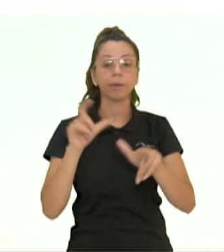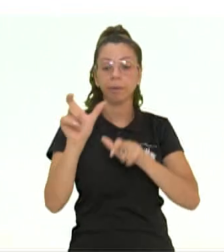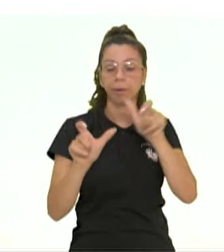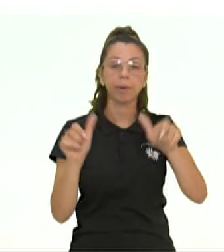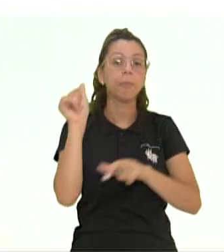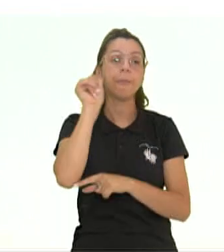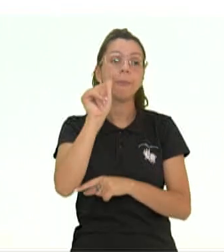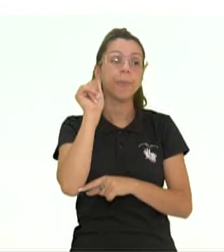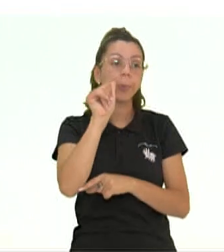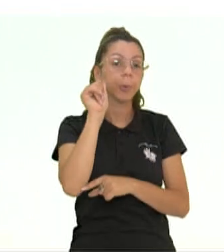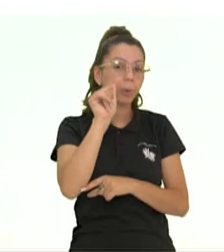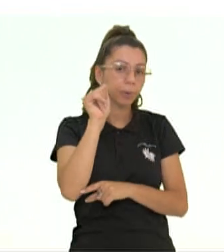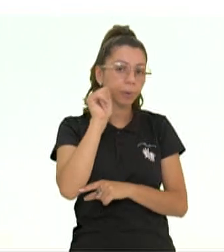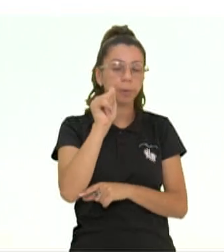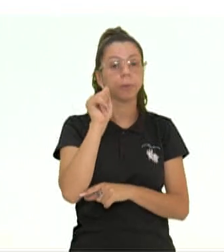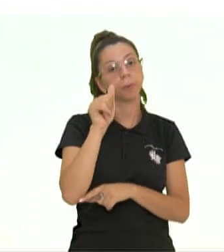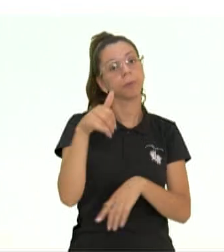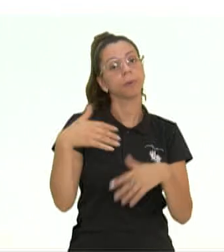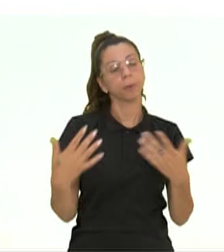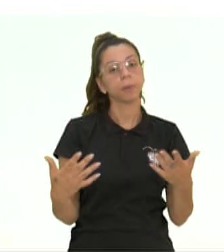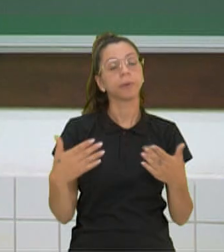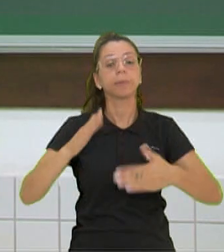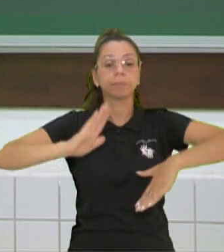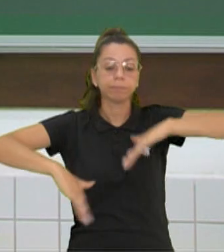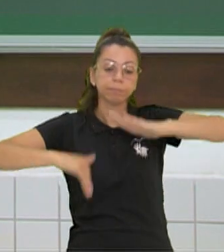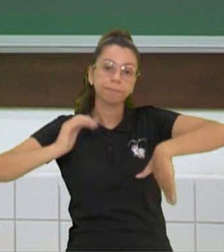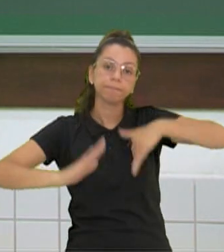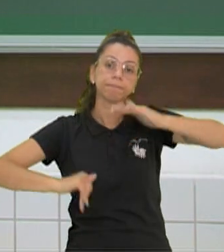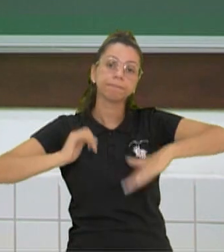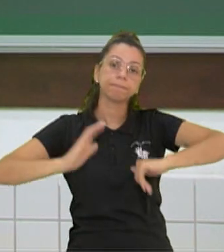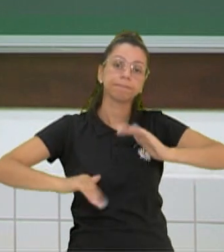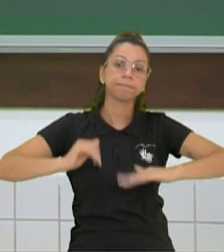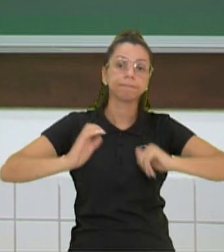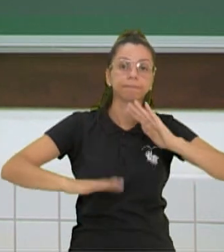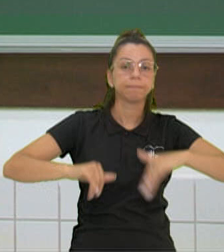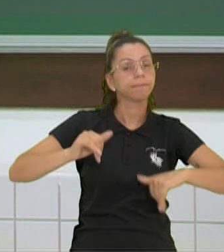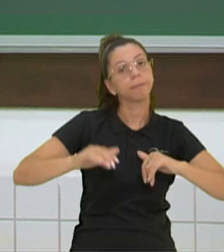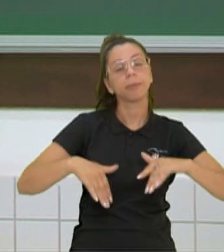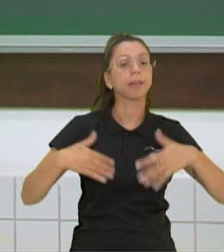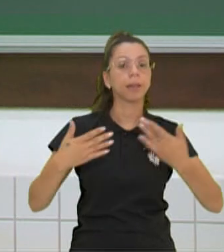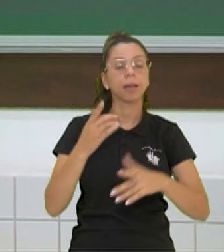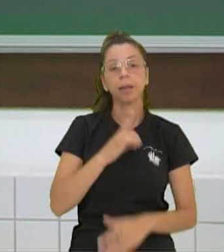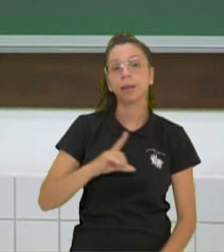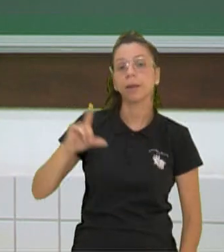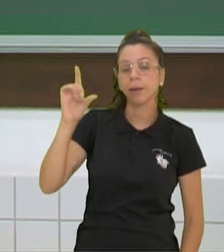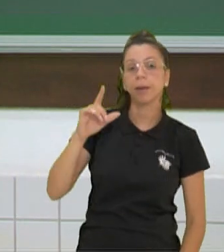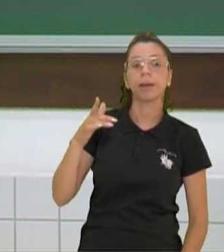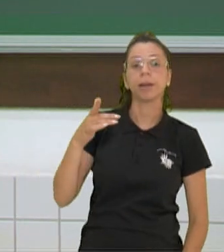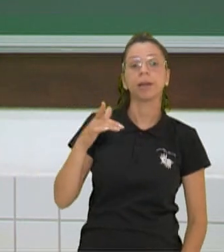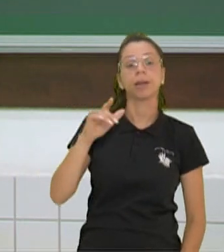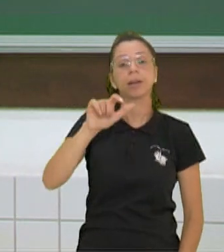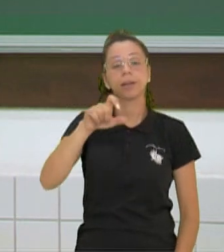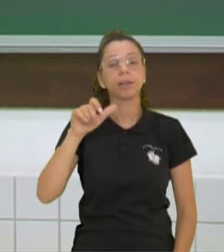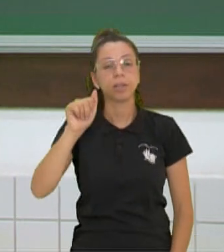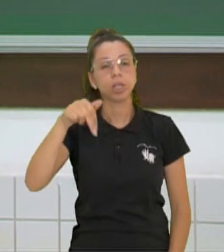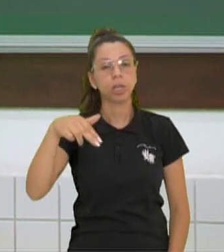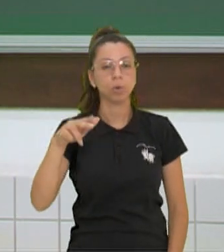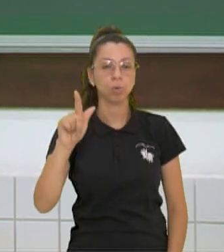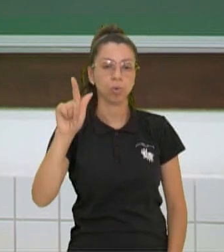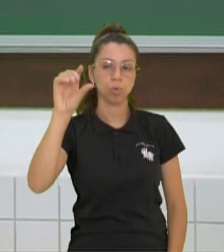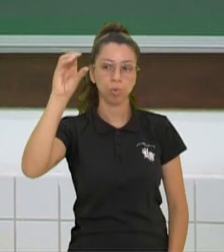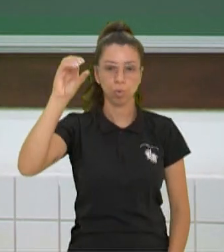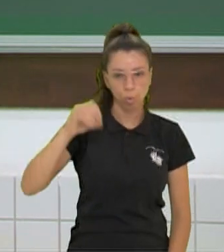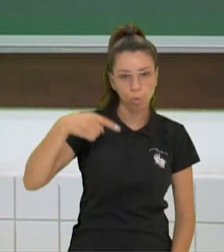por mulheres, né, que batem tambor, né, batem tambor em homenagem a Xangô. Então, elas vão representar